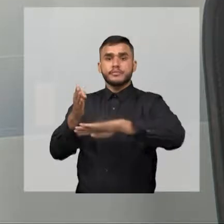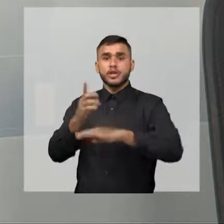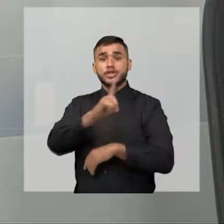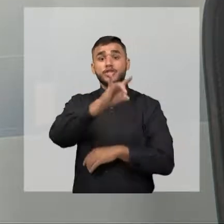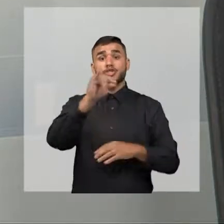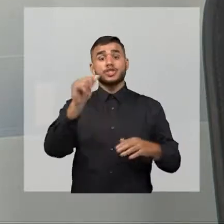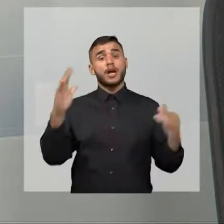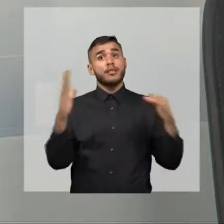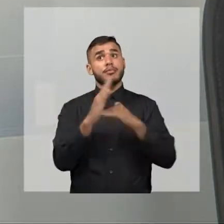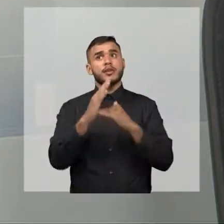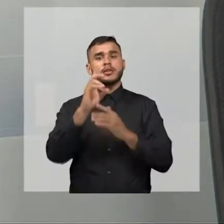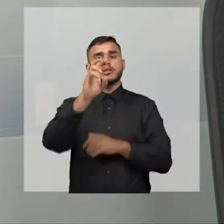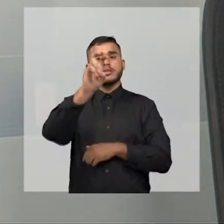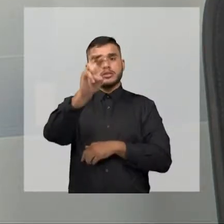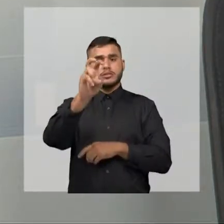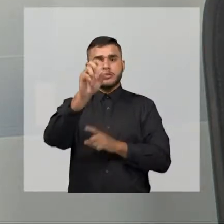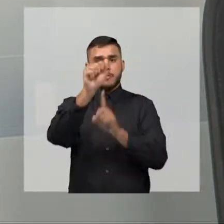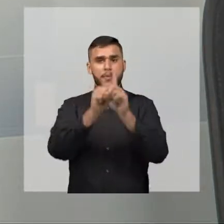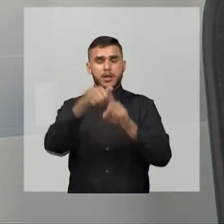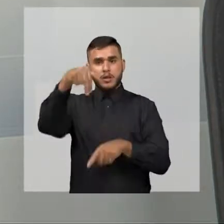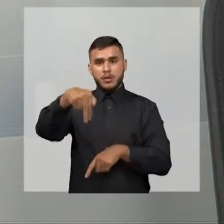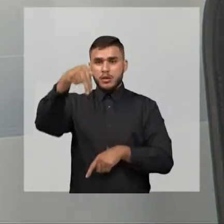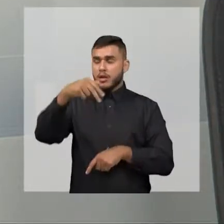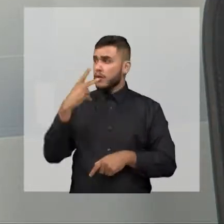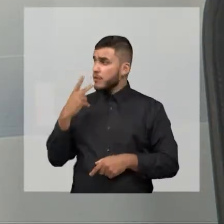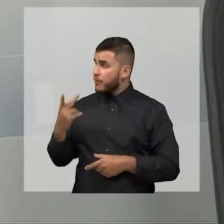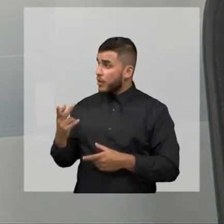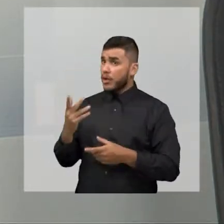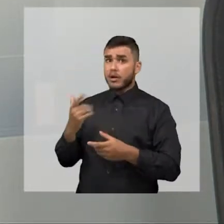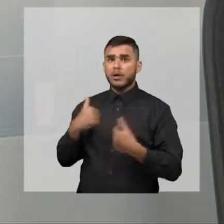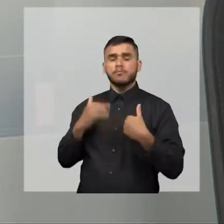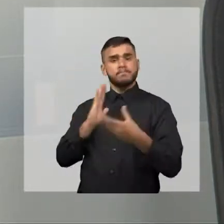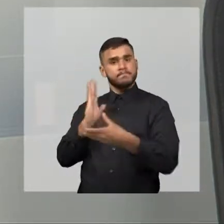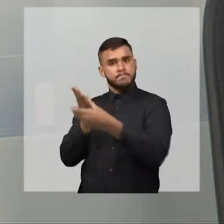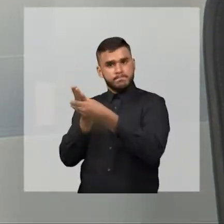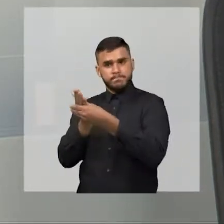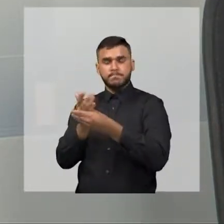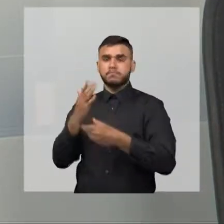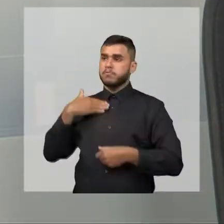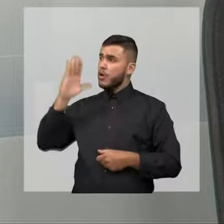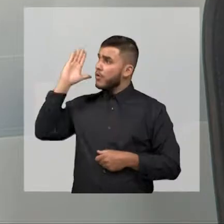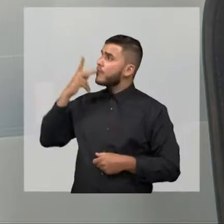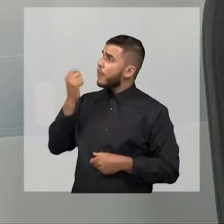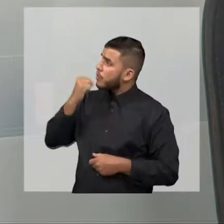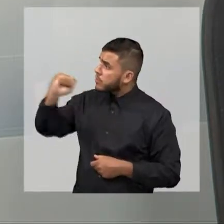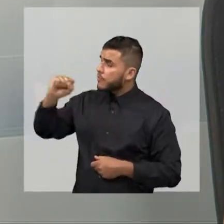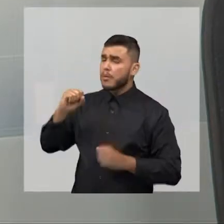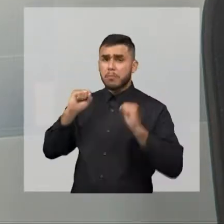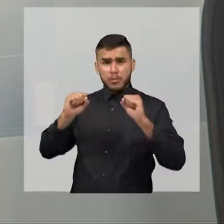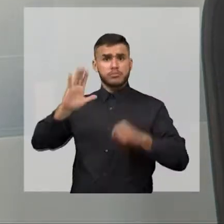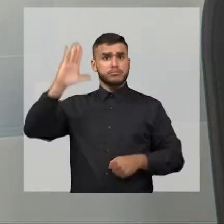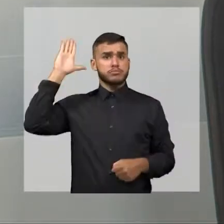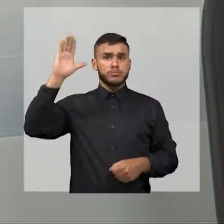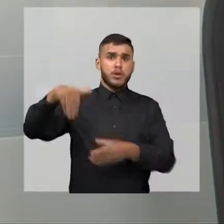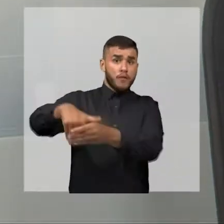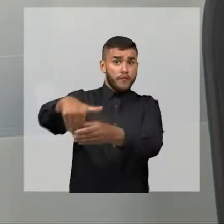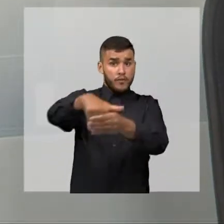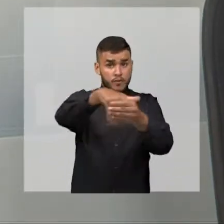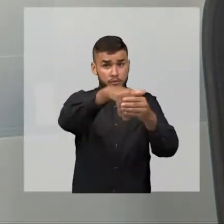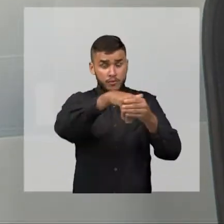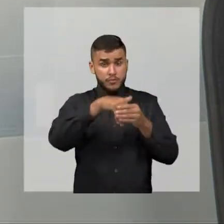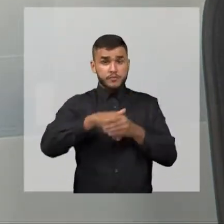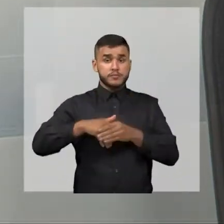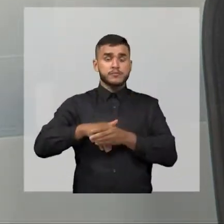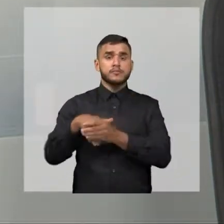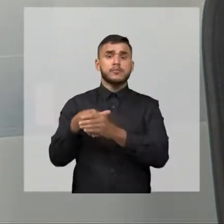até o dia 5 de novembro. Então, eu dizia eu no processo que eu ia me candidatar, poderia ser votada, e